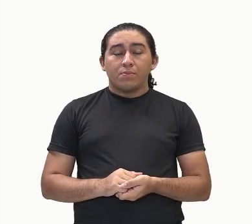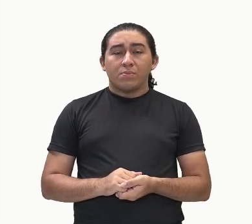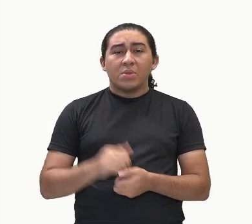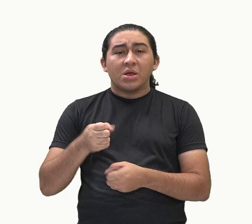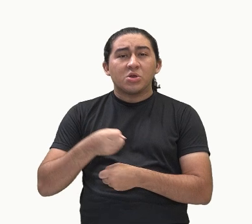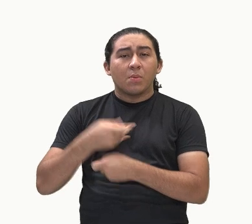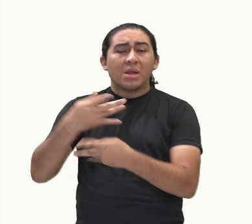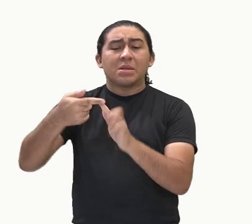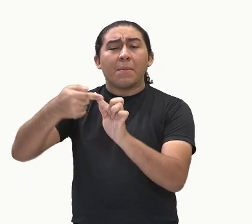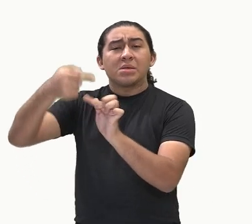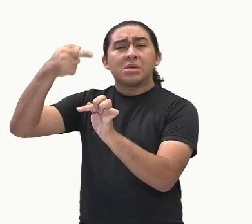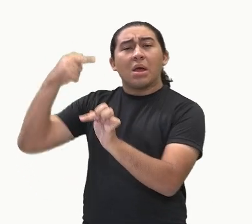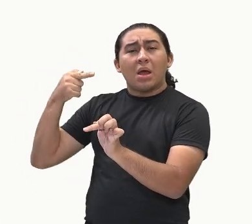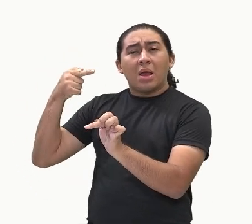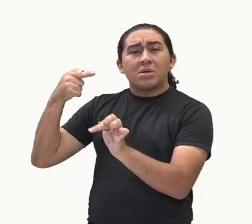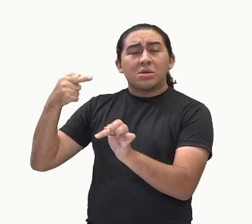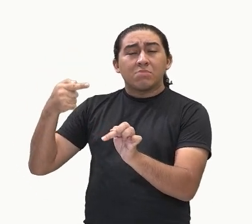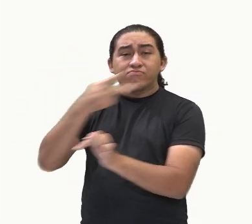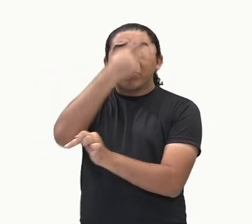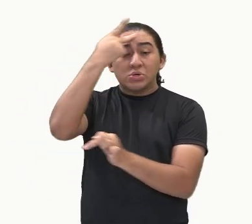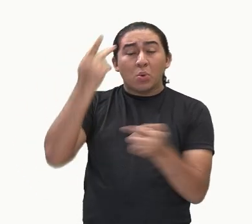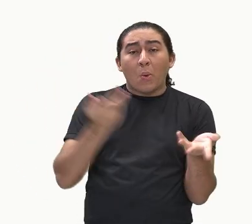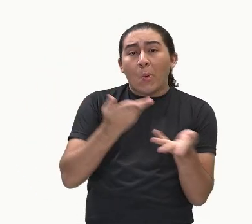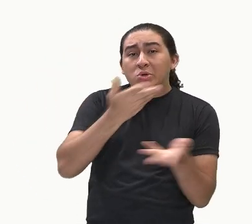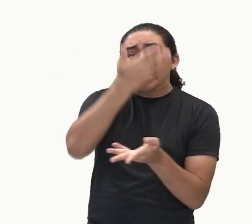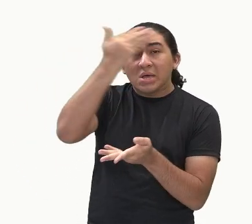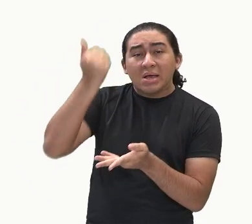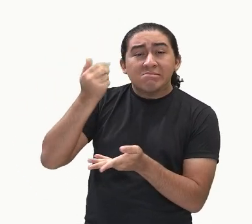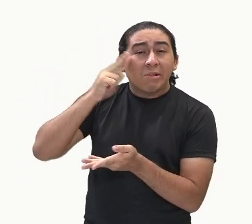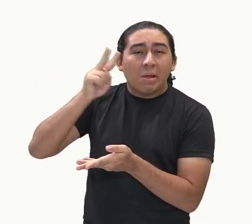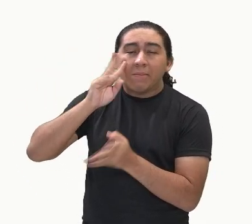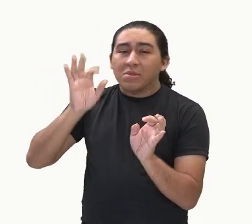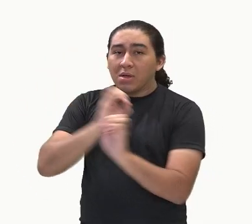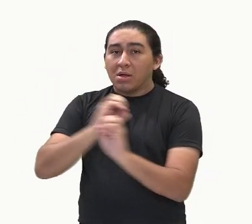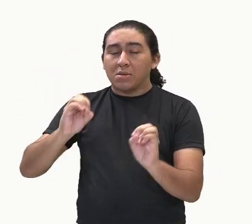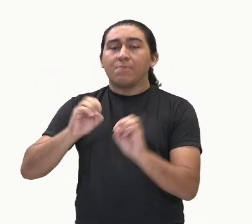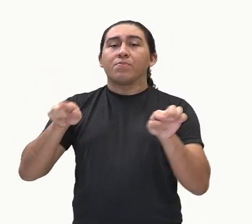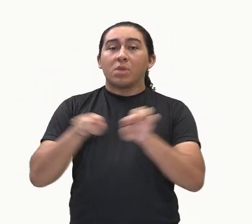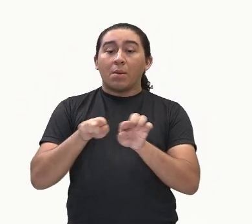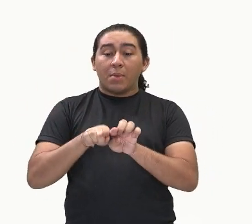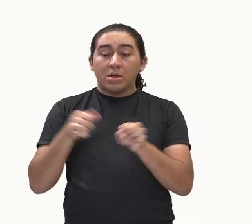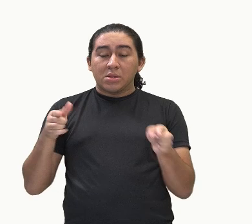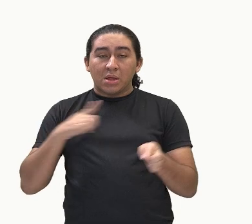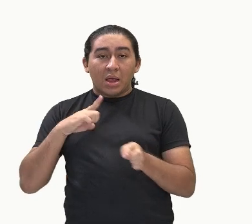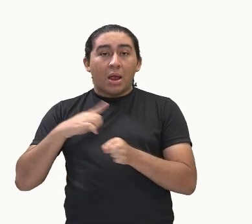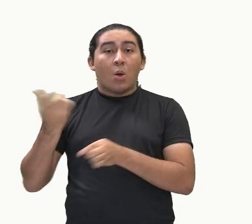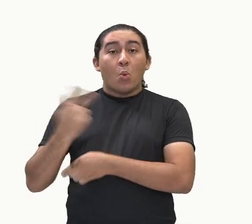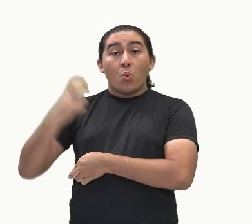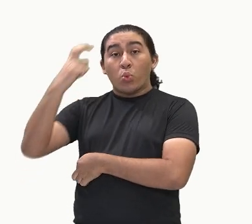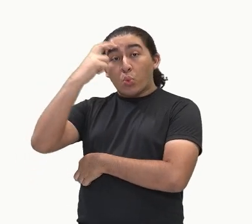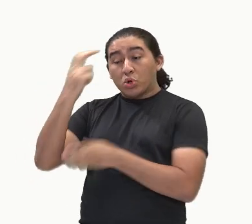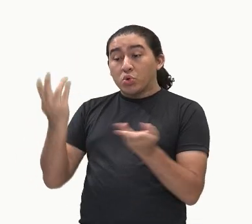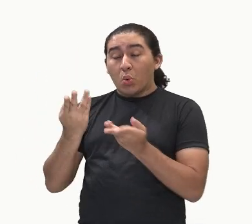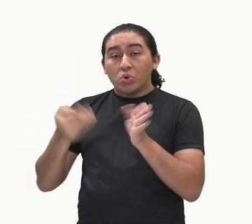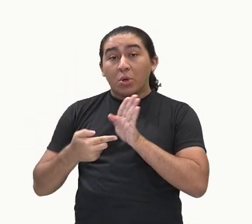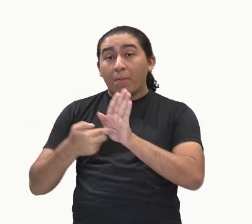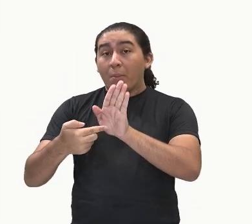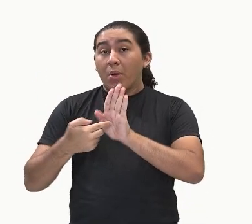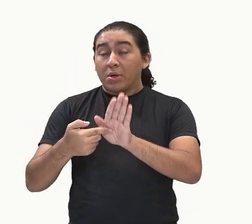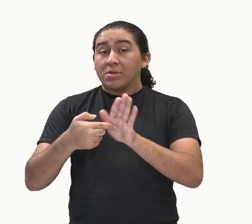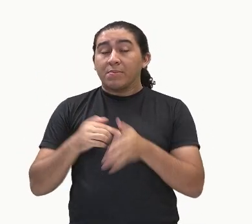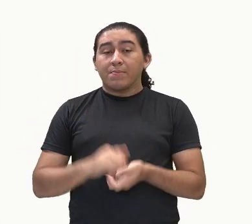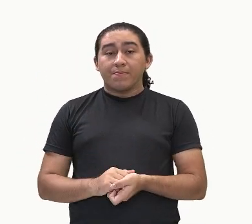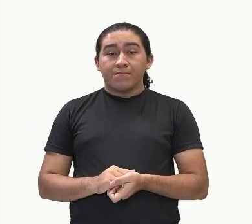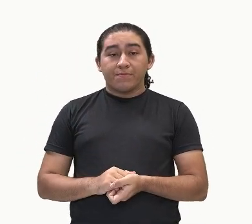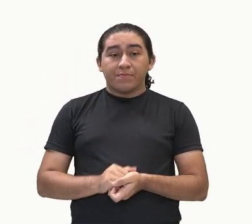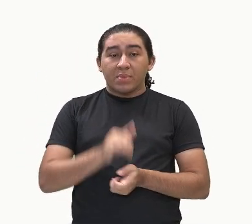e assim vão conseguindo colocar também a nossa cultura local em evidência, como a companhia